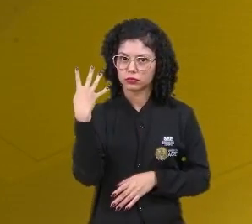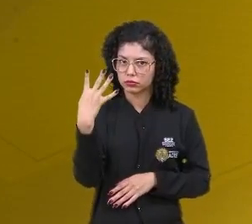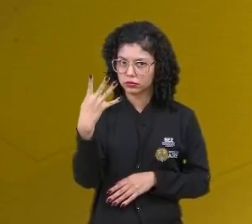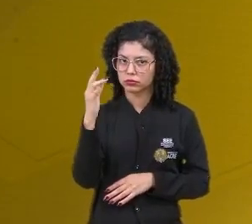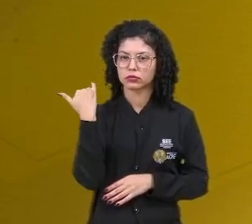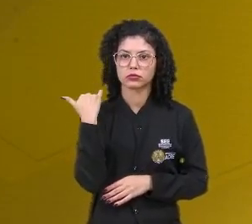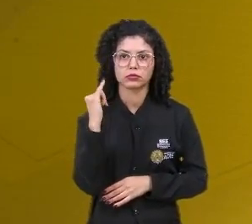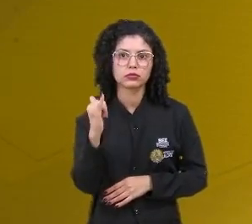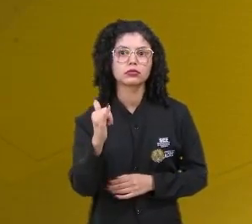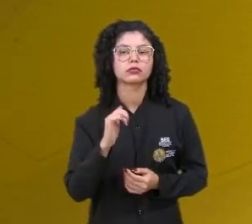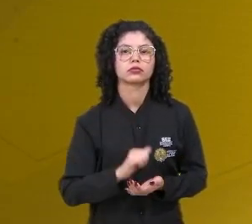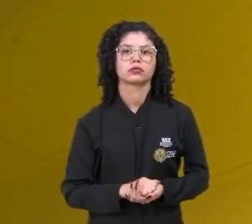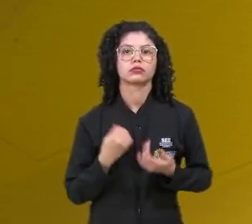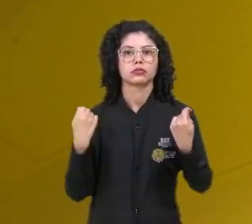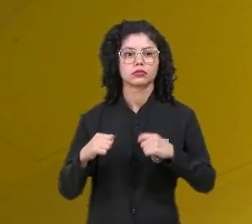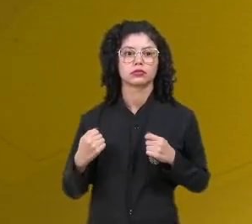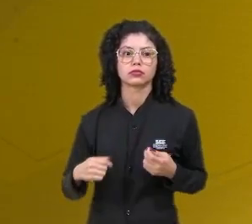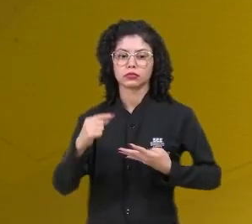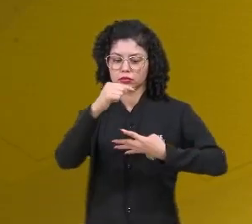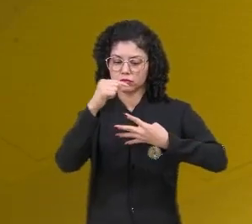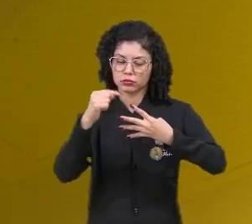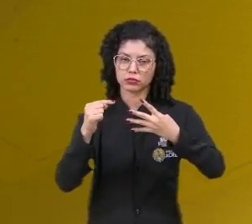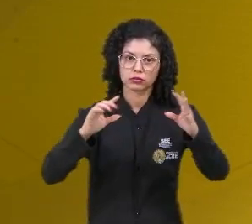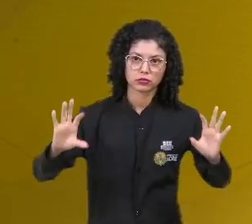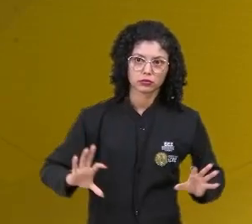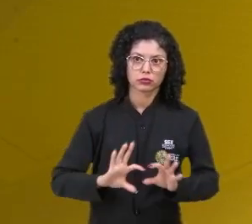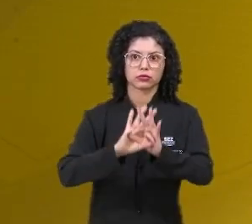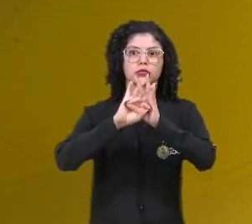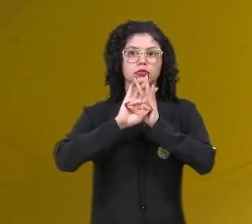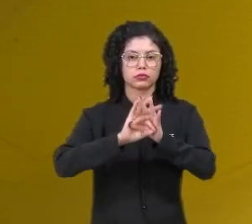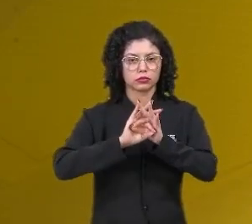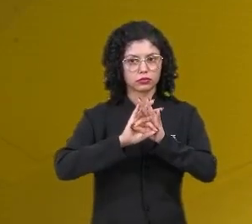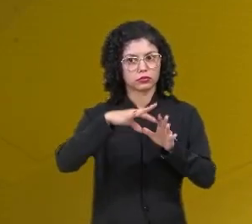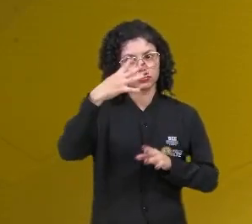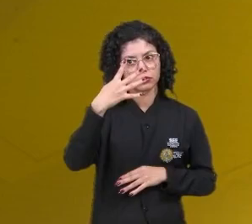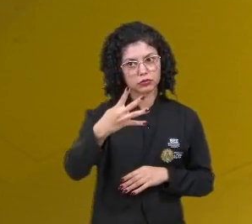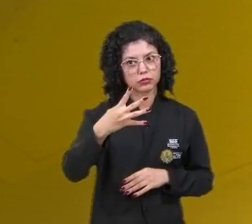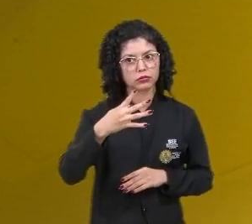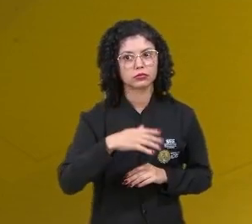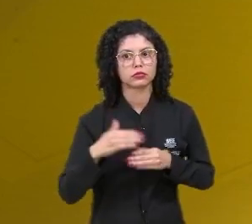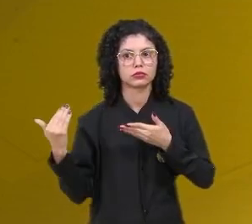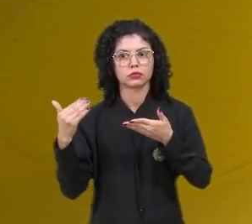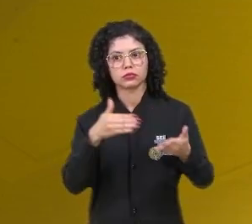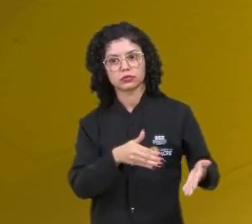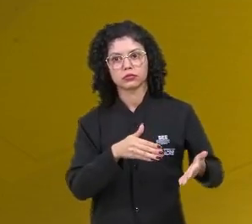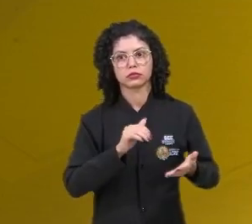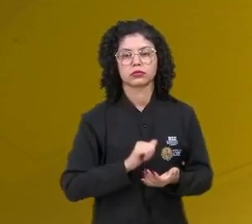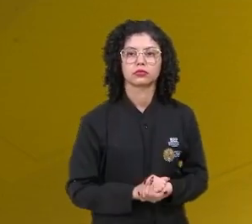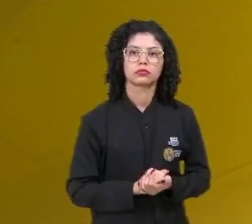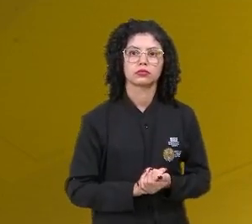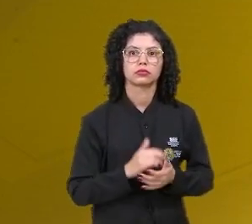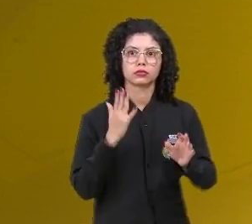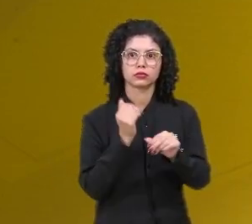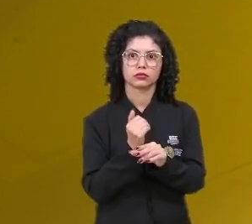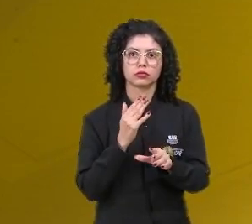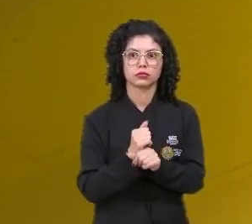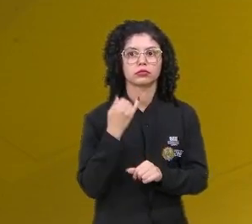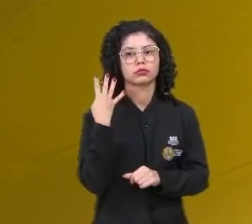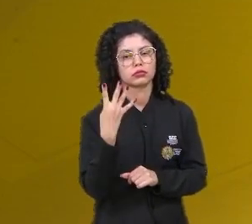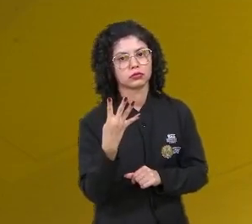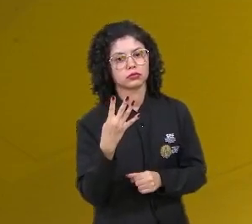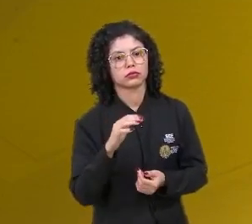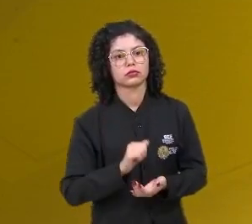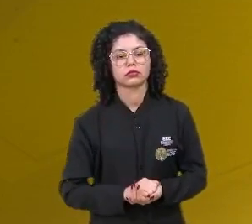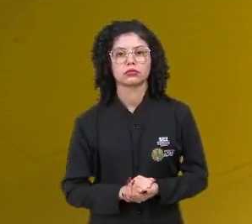4 elétrons, então ele vai precisar fazer ligações para poder somar mais 4